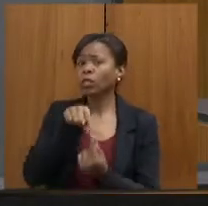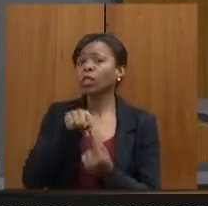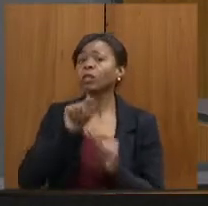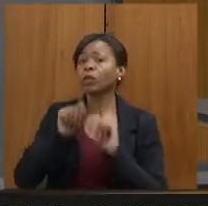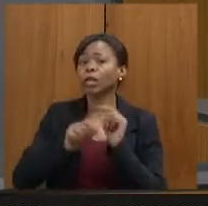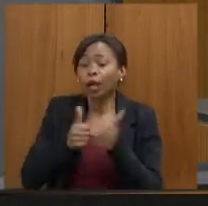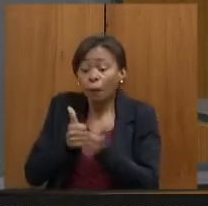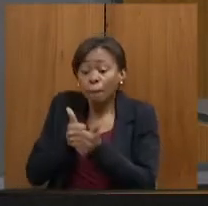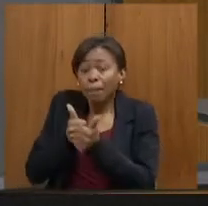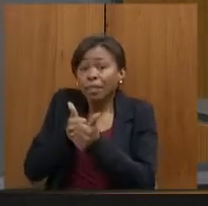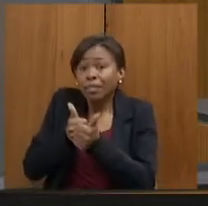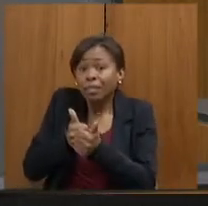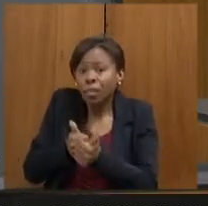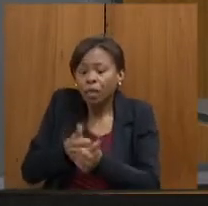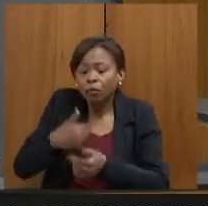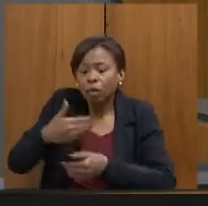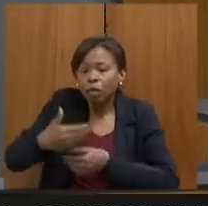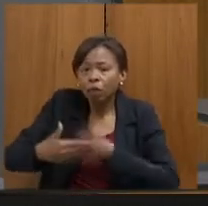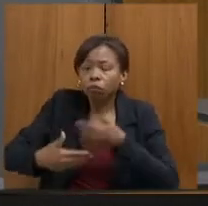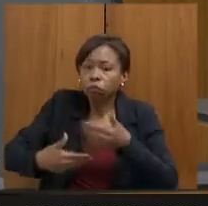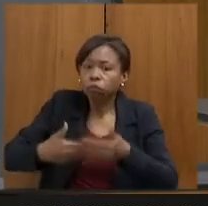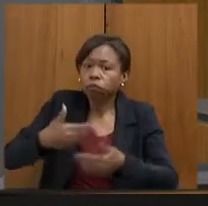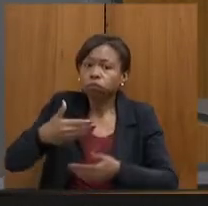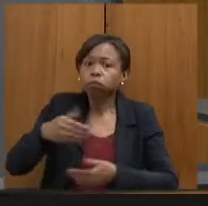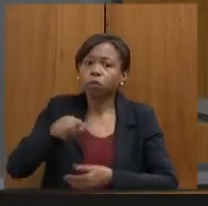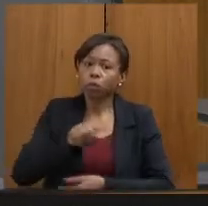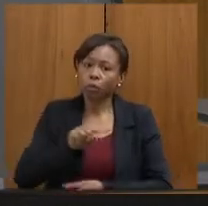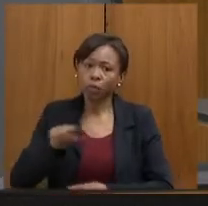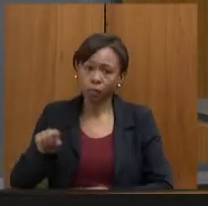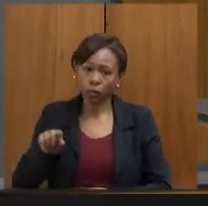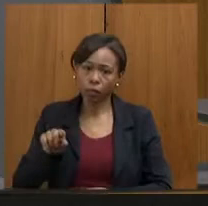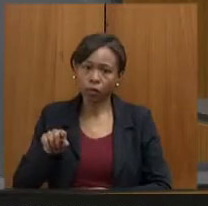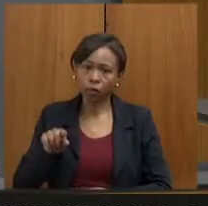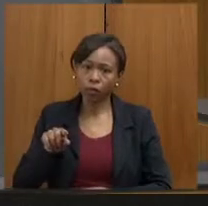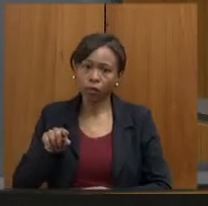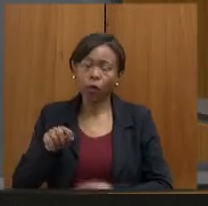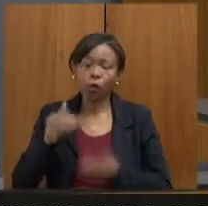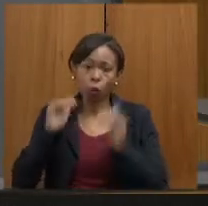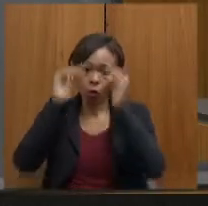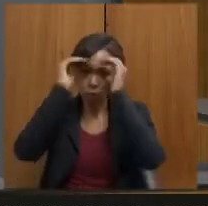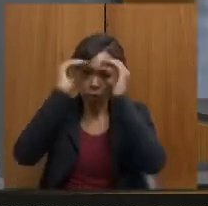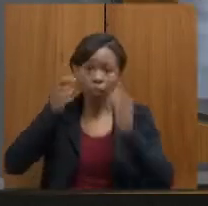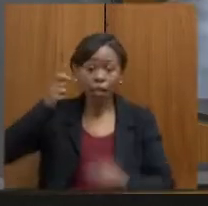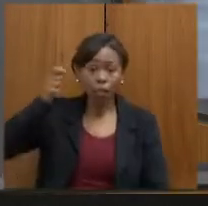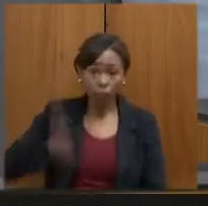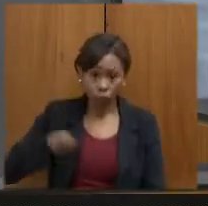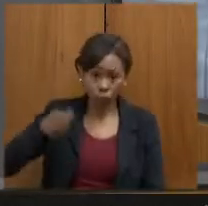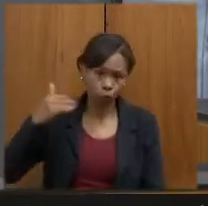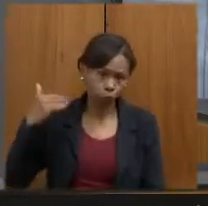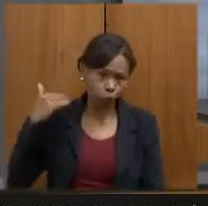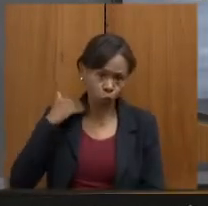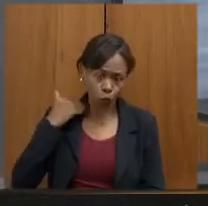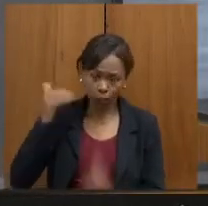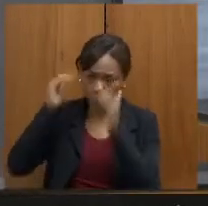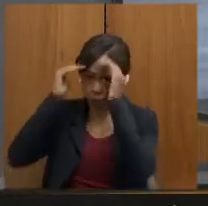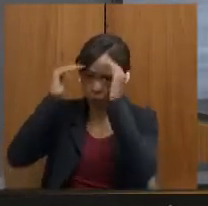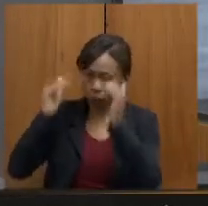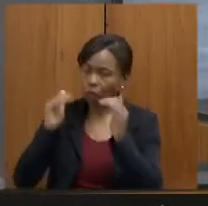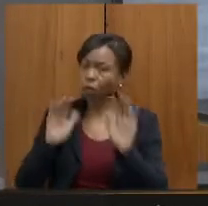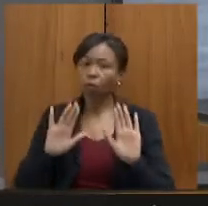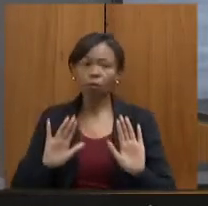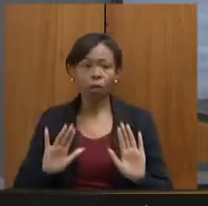acompanhamento desses processos de modo que no cumprimento de decisões judiciais não